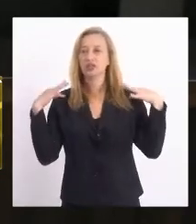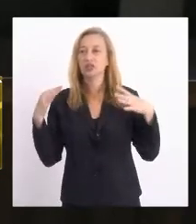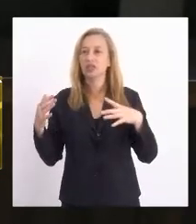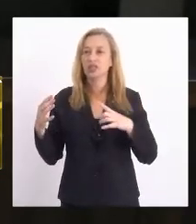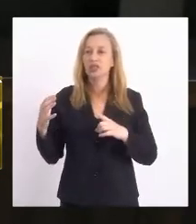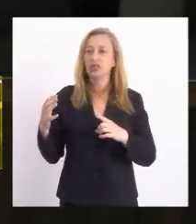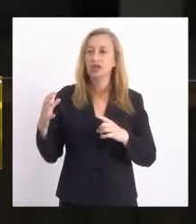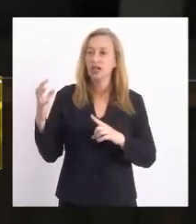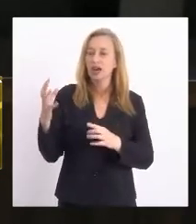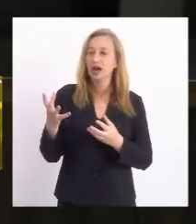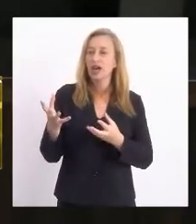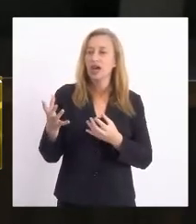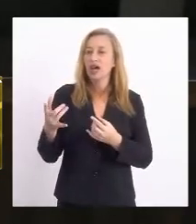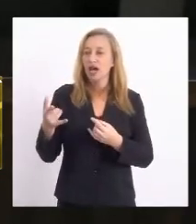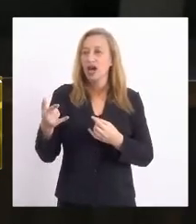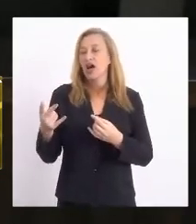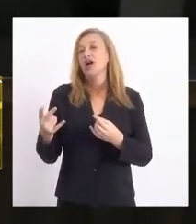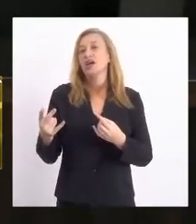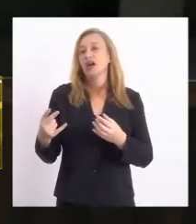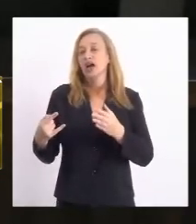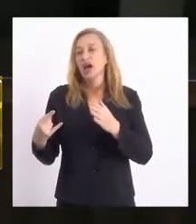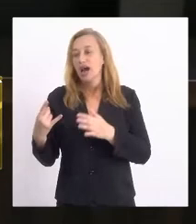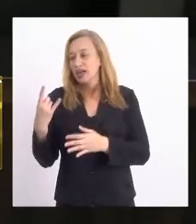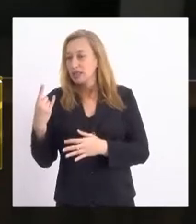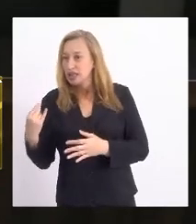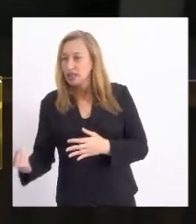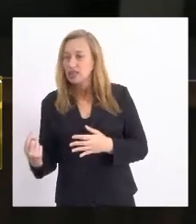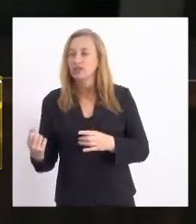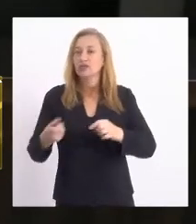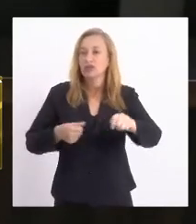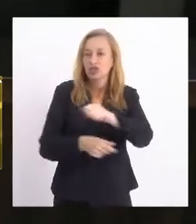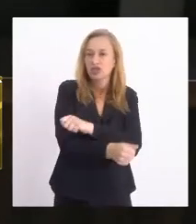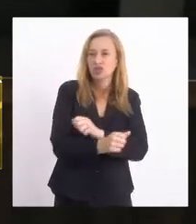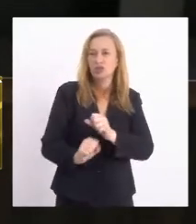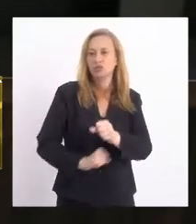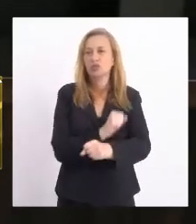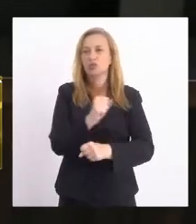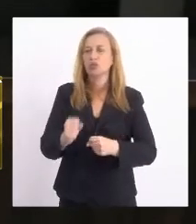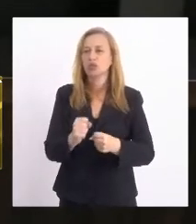investidores empreendedores e o poder público